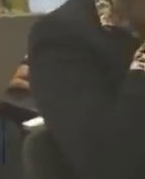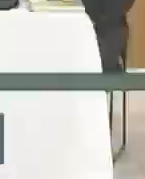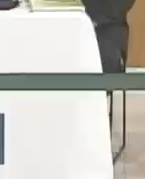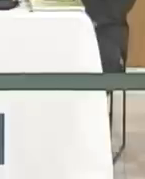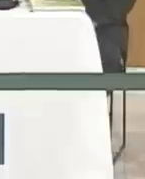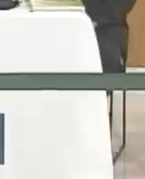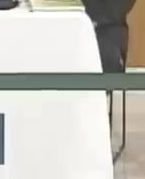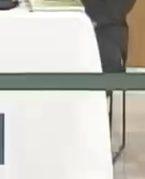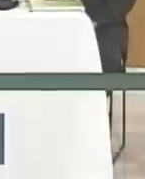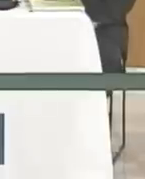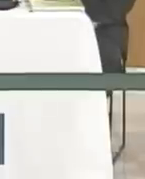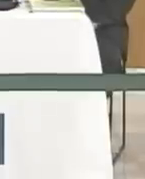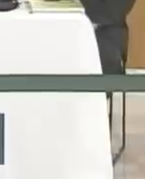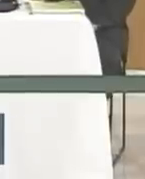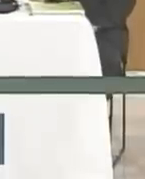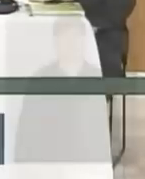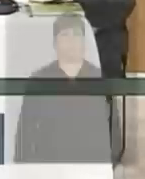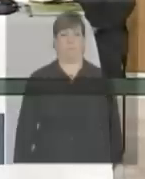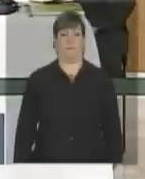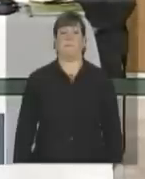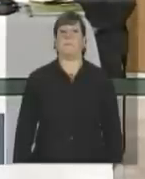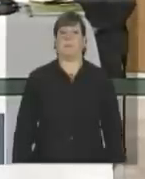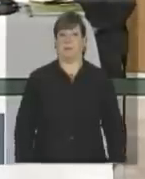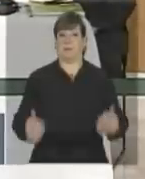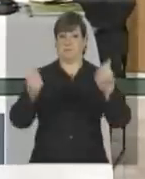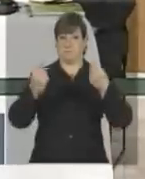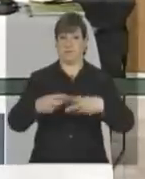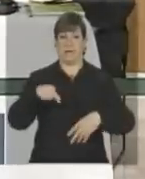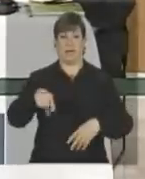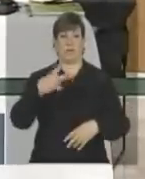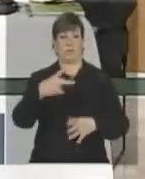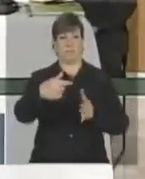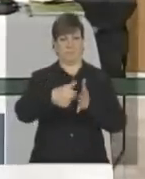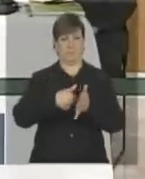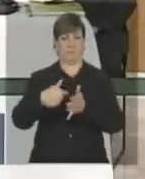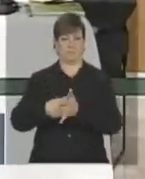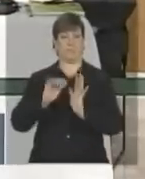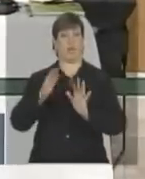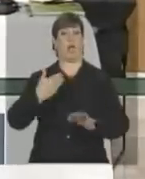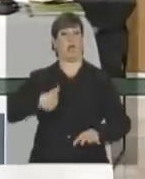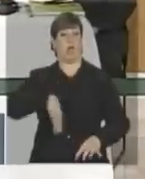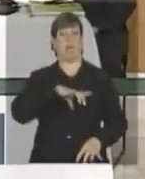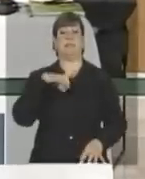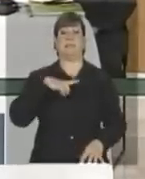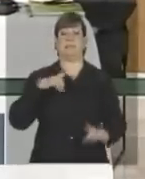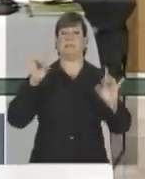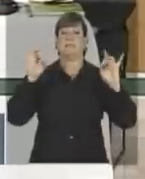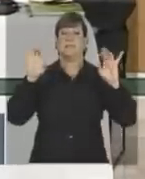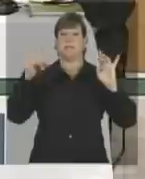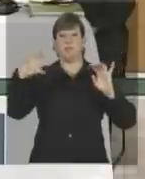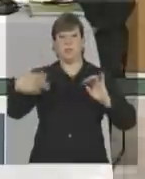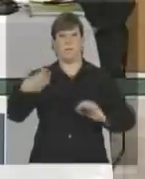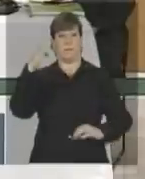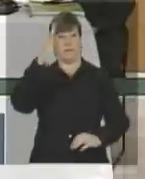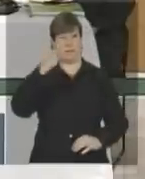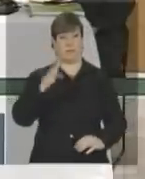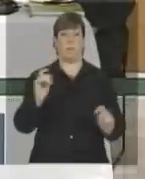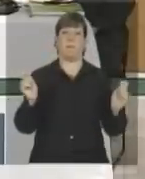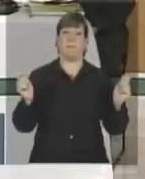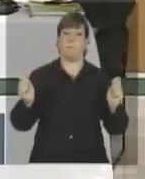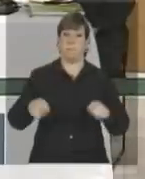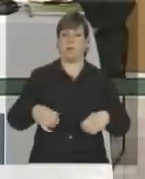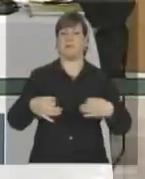Deixe-me lidar com essas duas perguntas, mas nós temos especialistas do Brasil que podem,